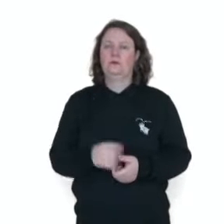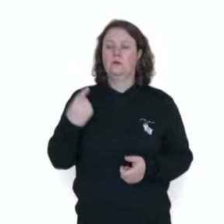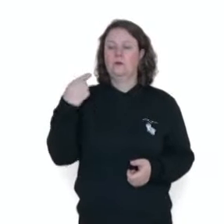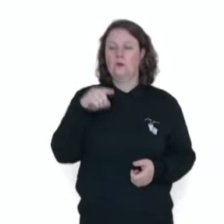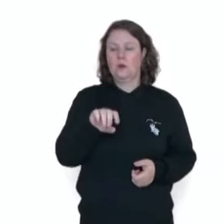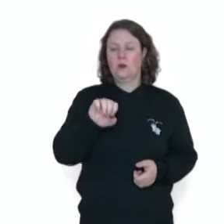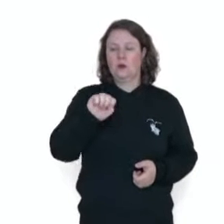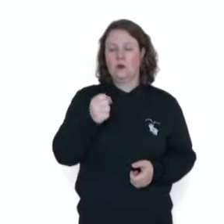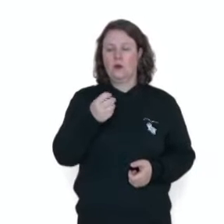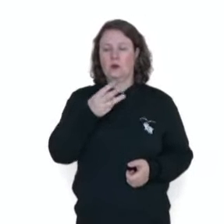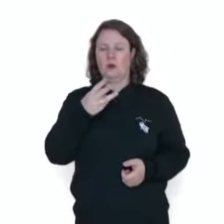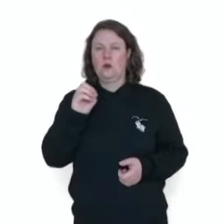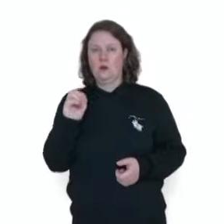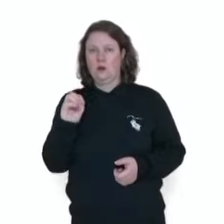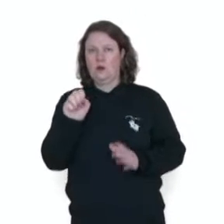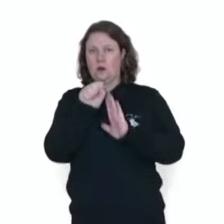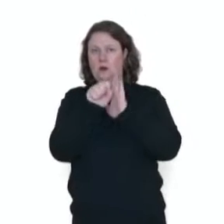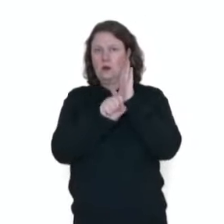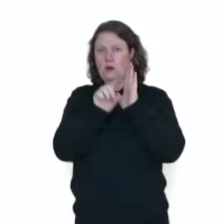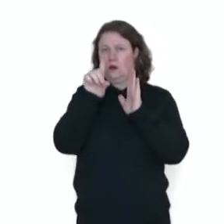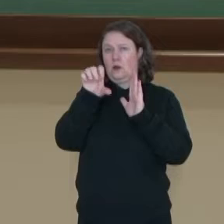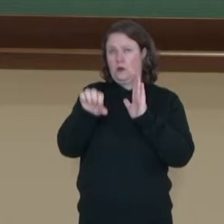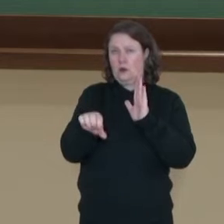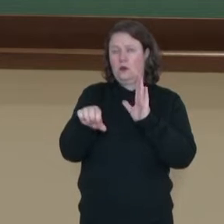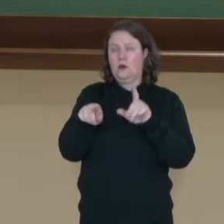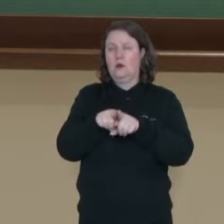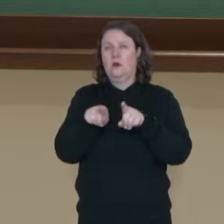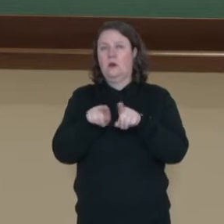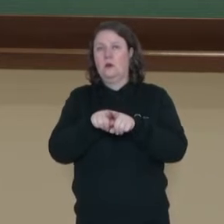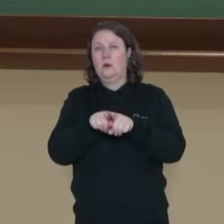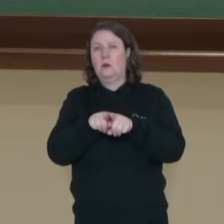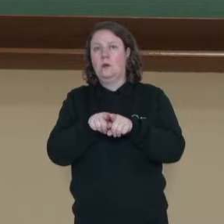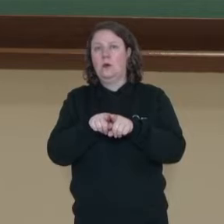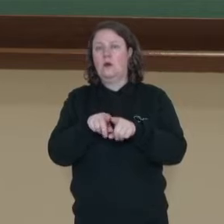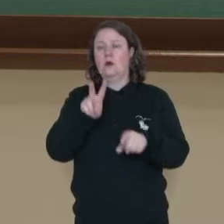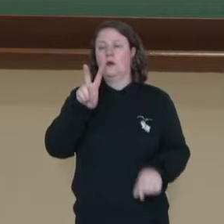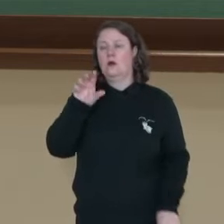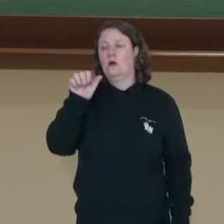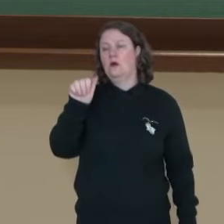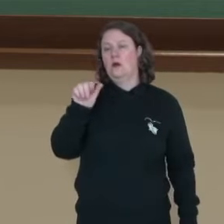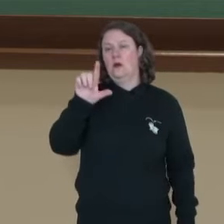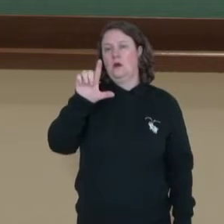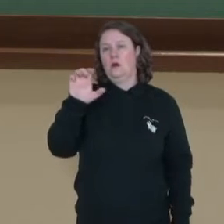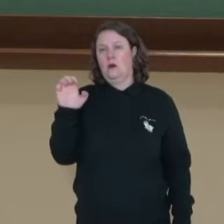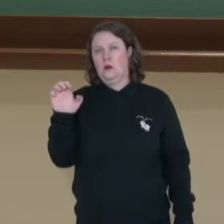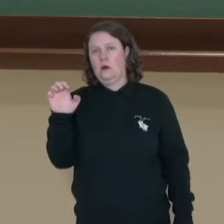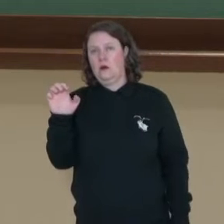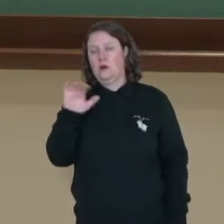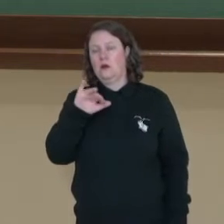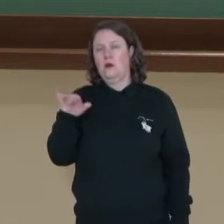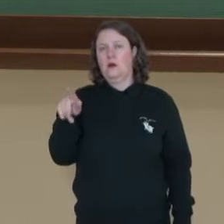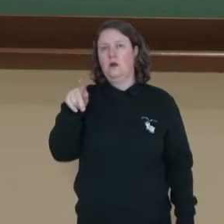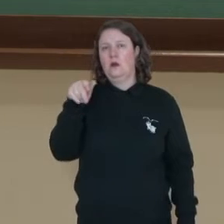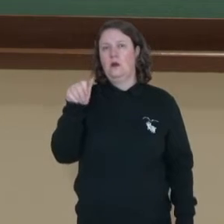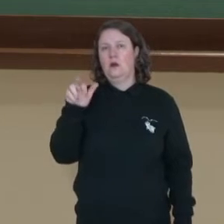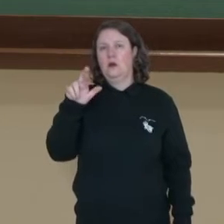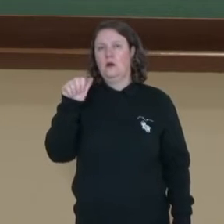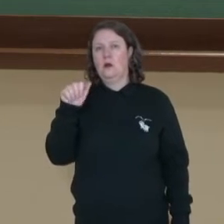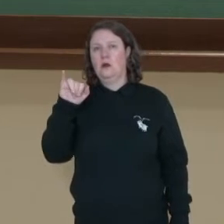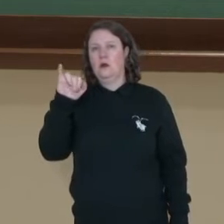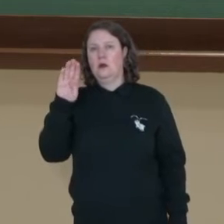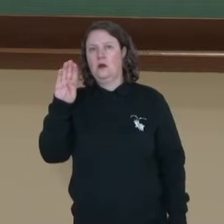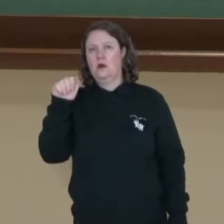no século XIX, né, ele vai ocupar o Vale do Paraíba, né, ali em São Paulo, e vai se tornar o berço